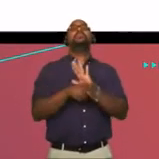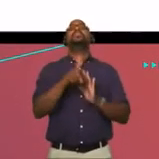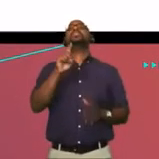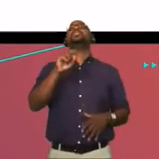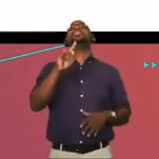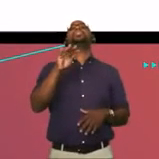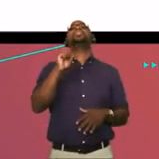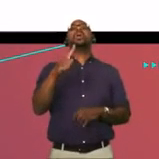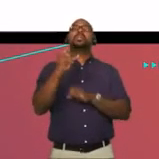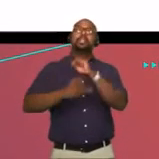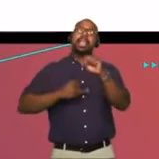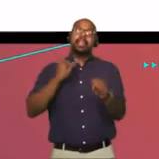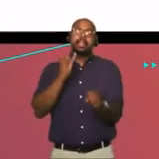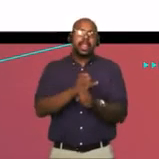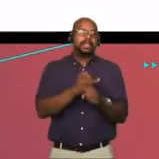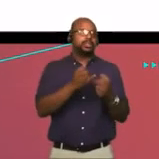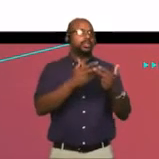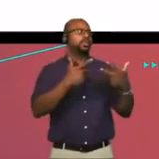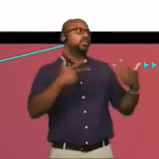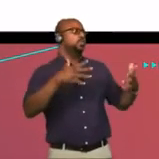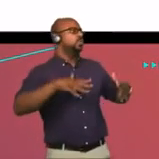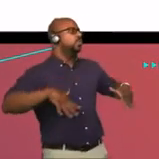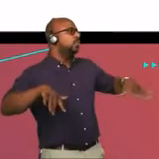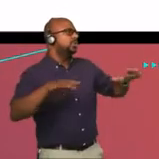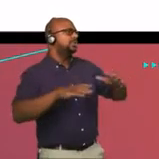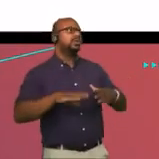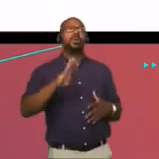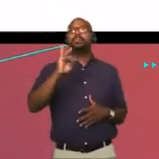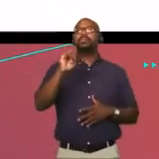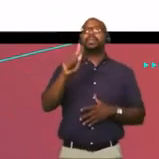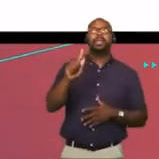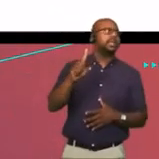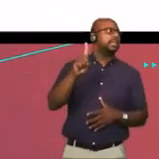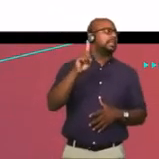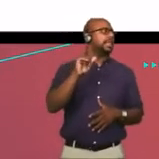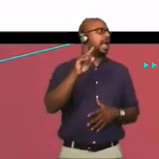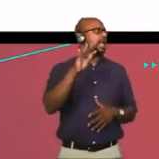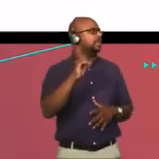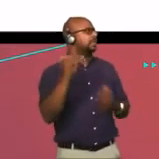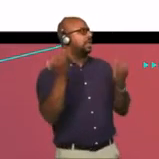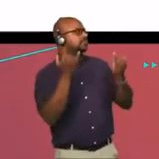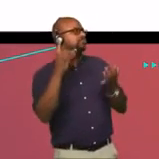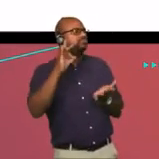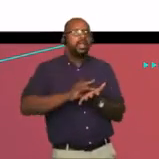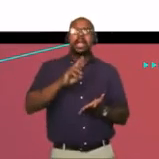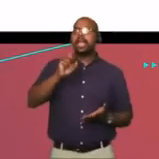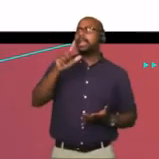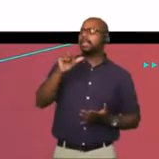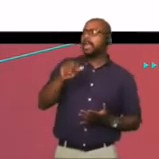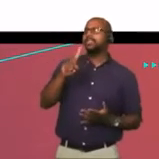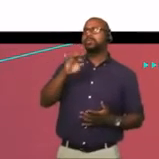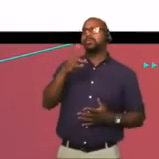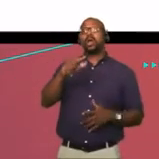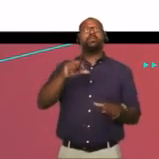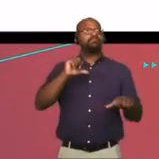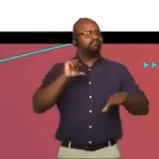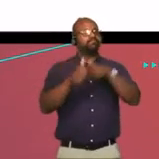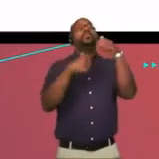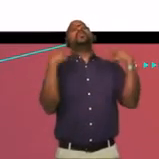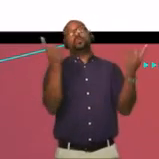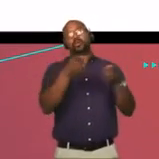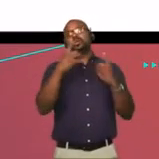da internet das coisas da do Big Data da realidade virtual bom Isso mudou no